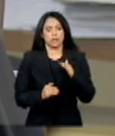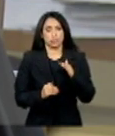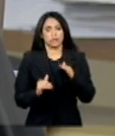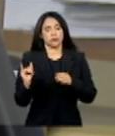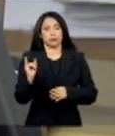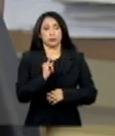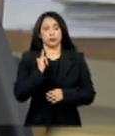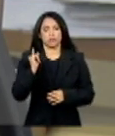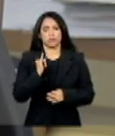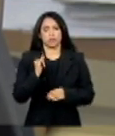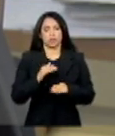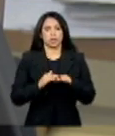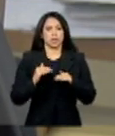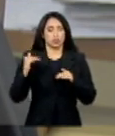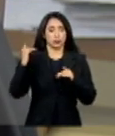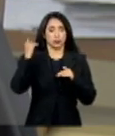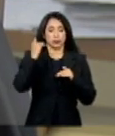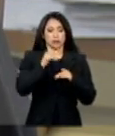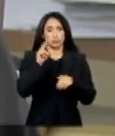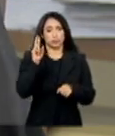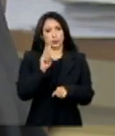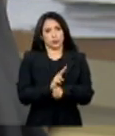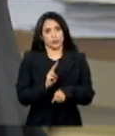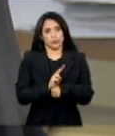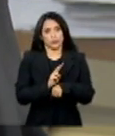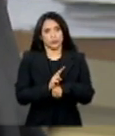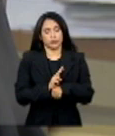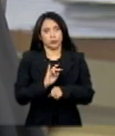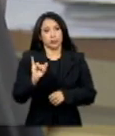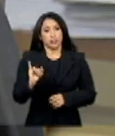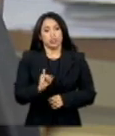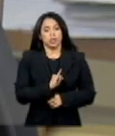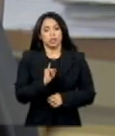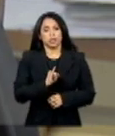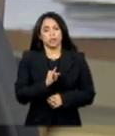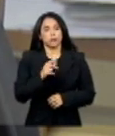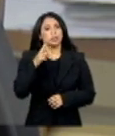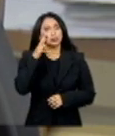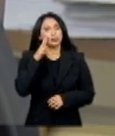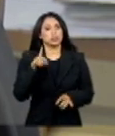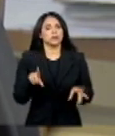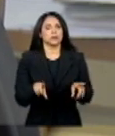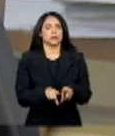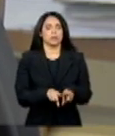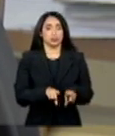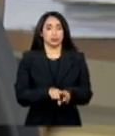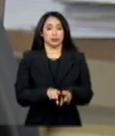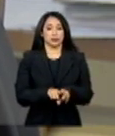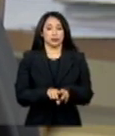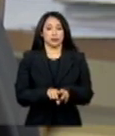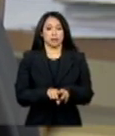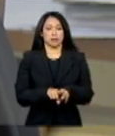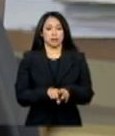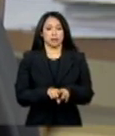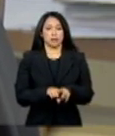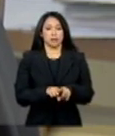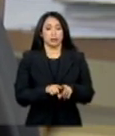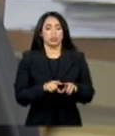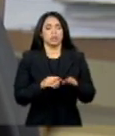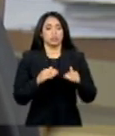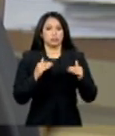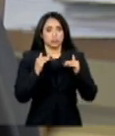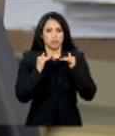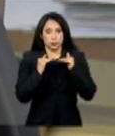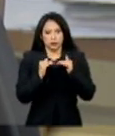realiza o direito fundamental de proteção importante destacar a existência de parâmetros de controle semelhantes